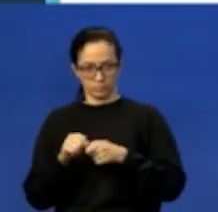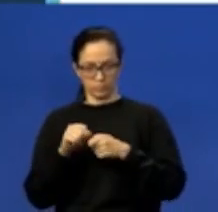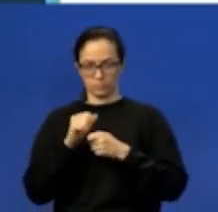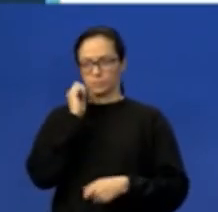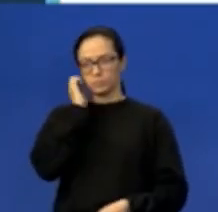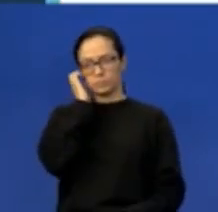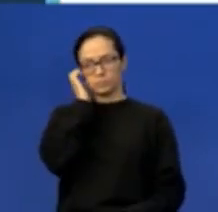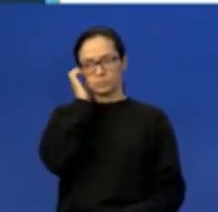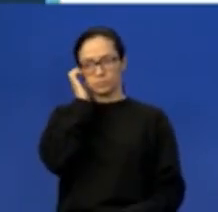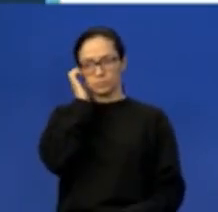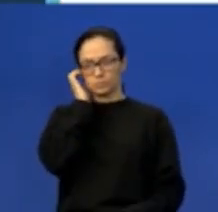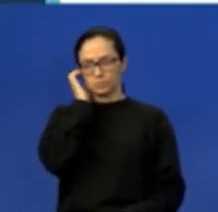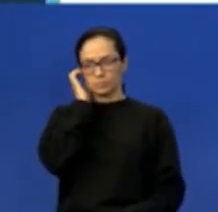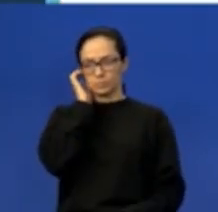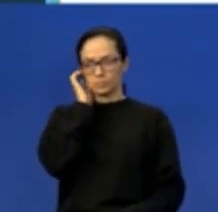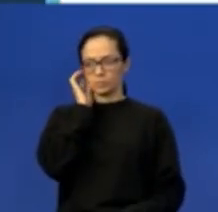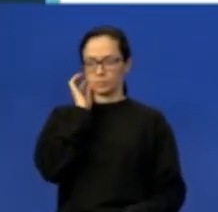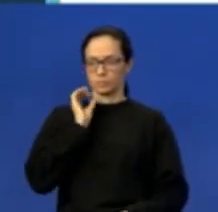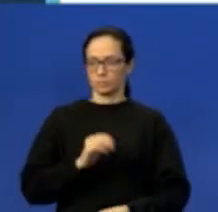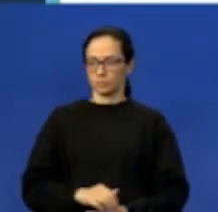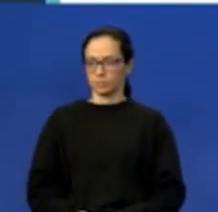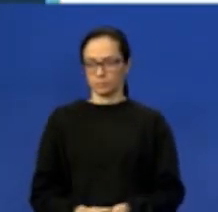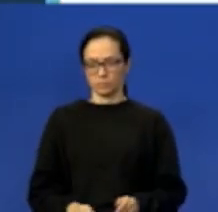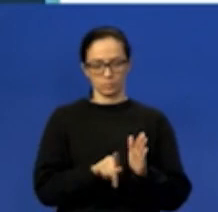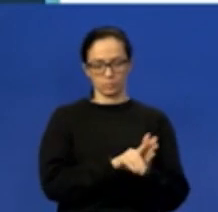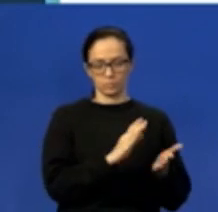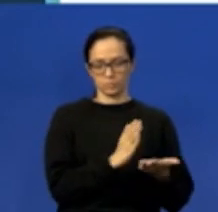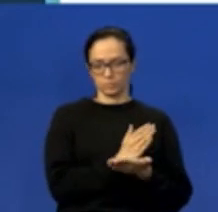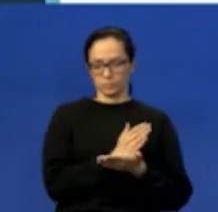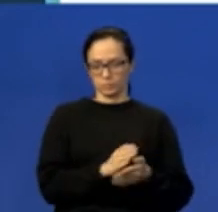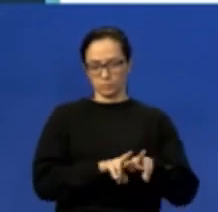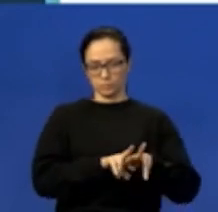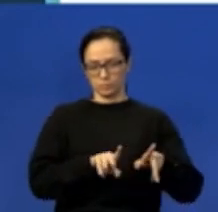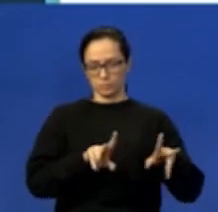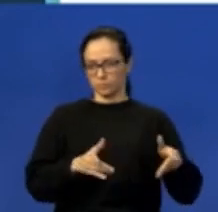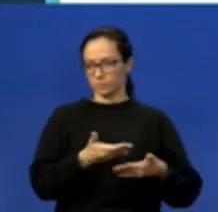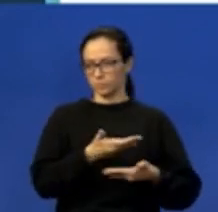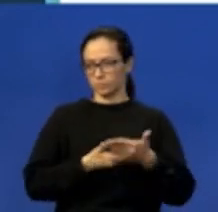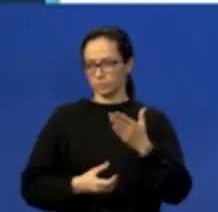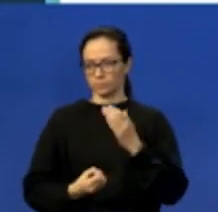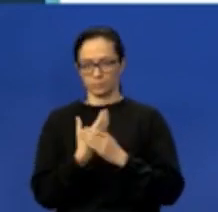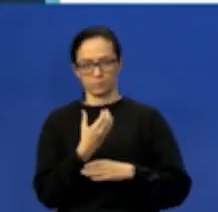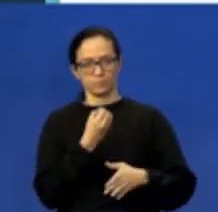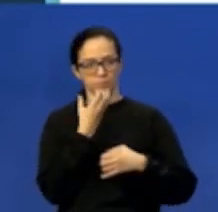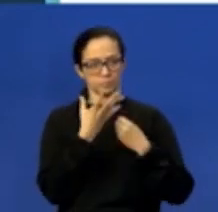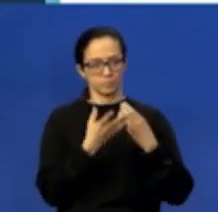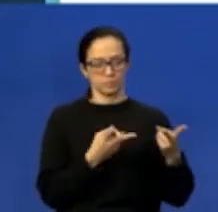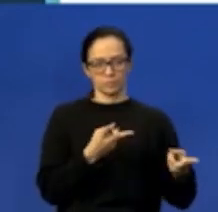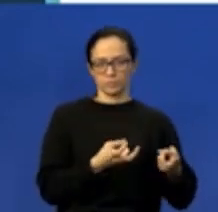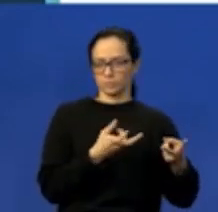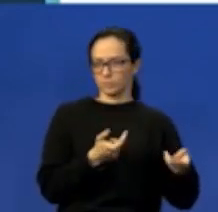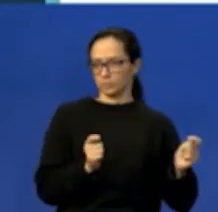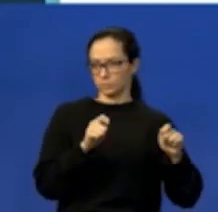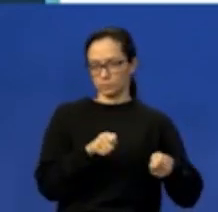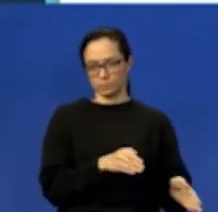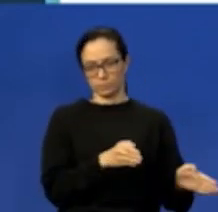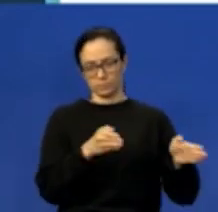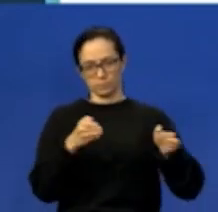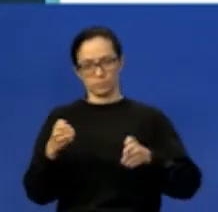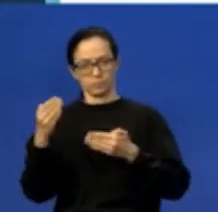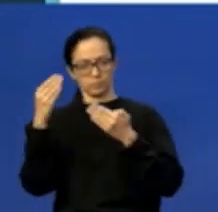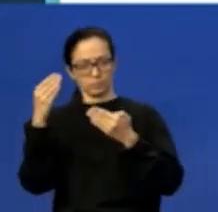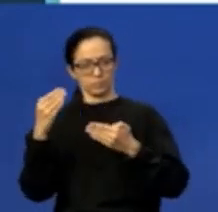pode observar aqui no slide, elas são diferentes variáveis envolvidas na própria coleta, né, ou seja, na fase